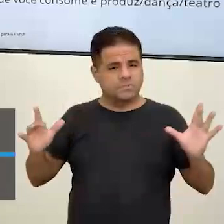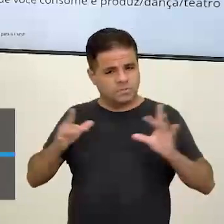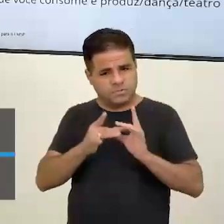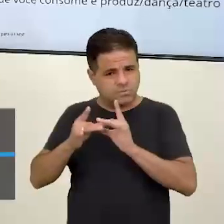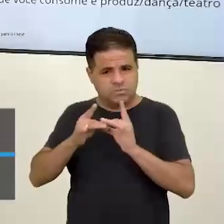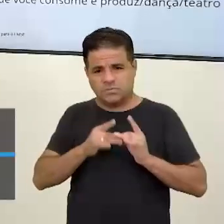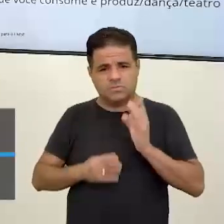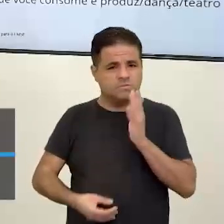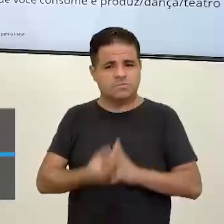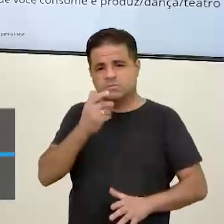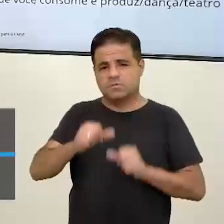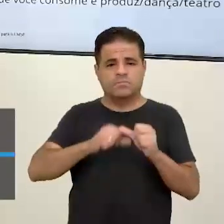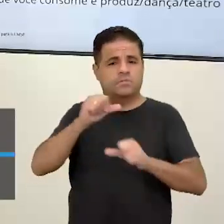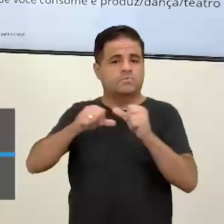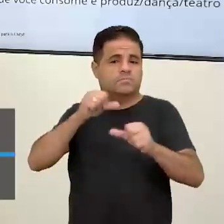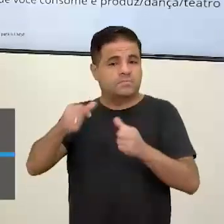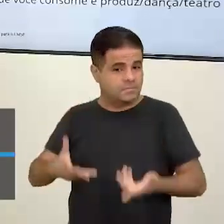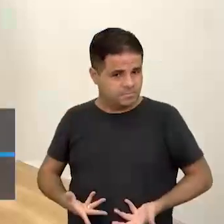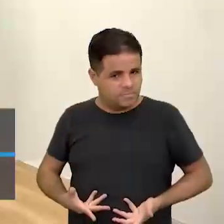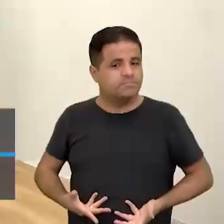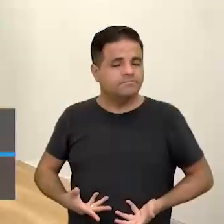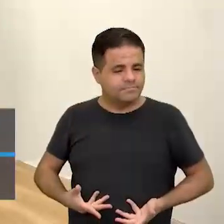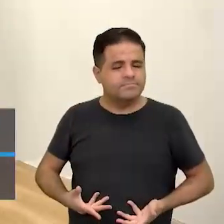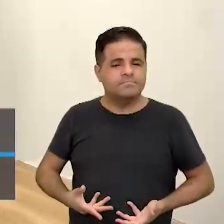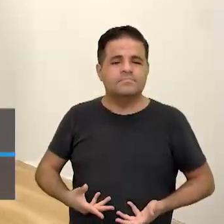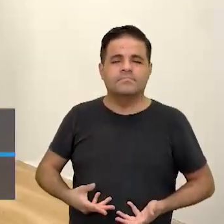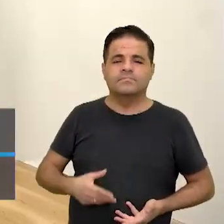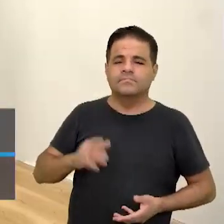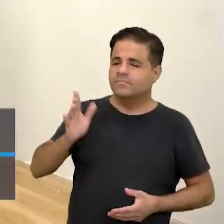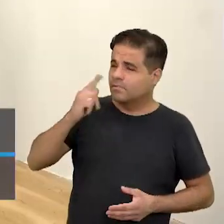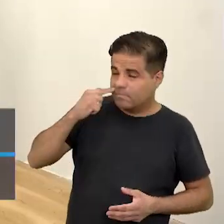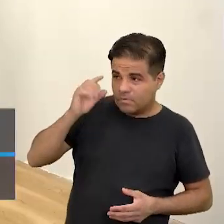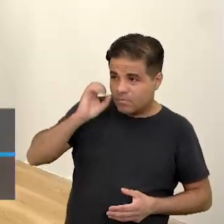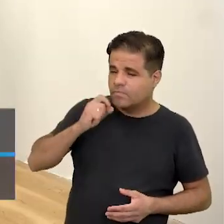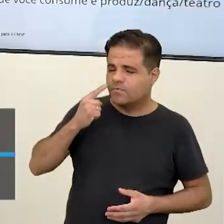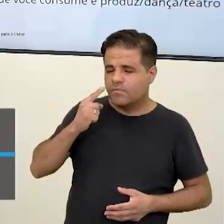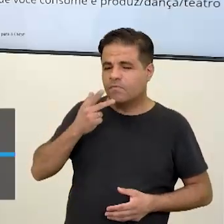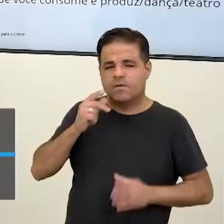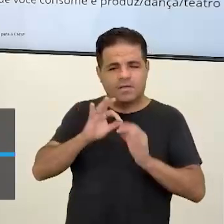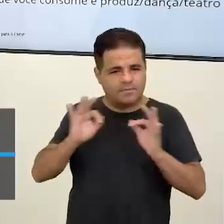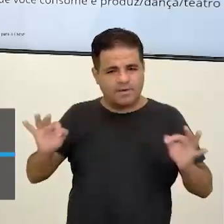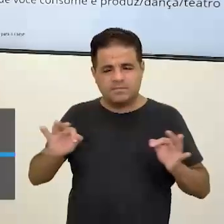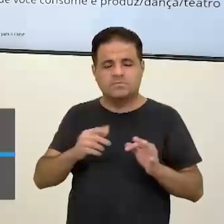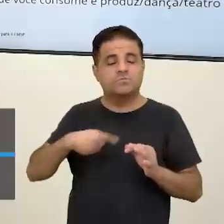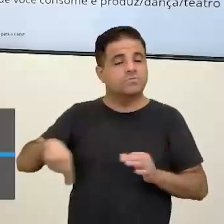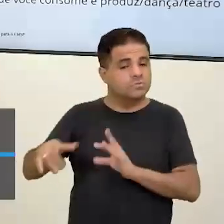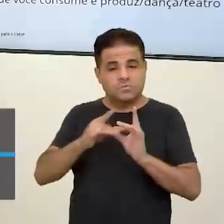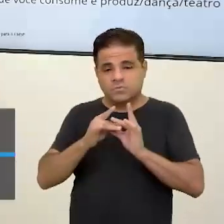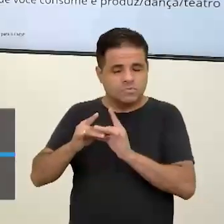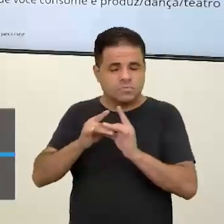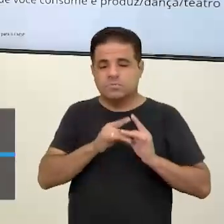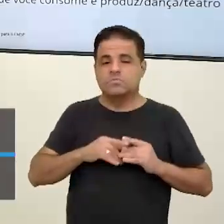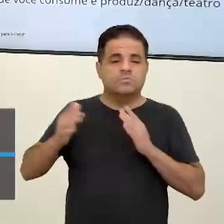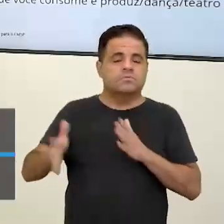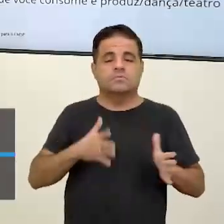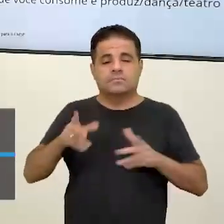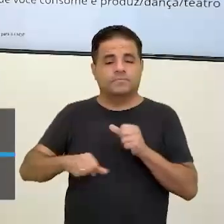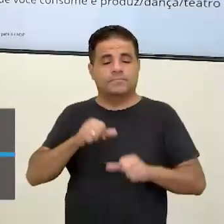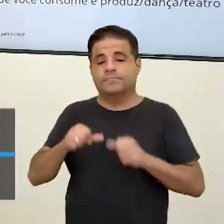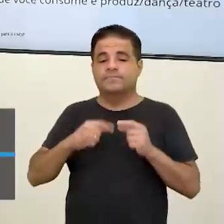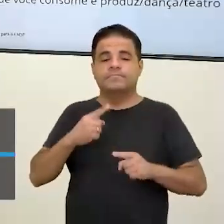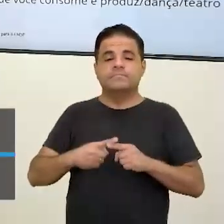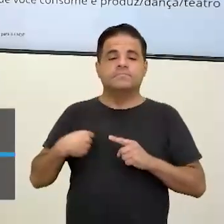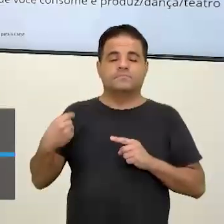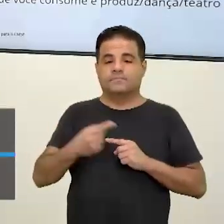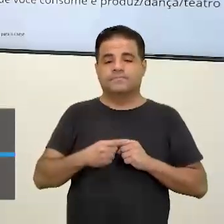unem para produzir uma transformação? Né? Você também já deve ter escutado. Nós não nos unimos para produzir uma transformação